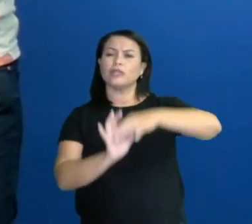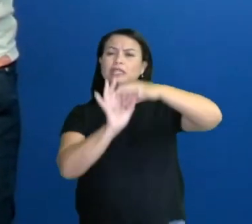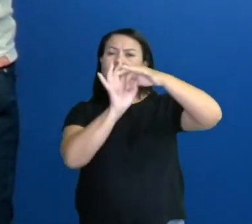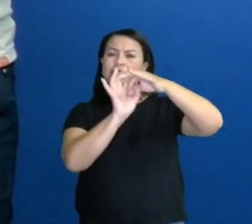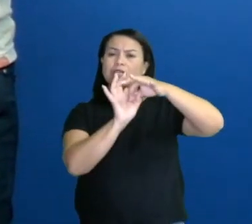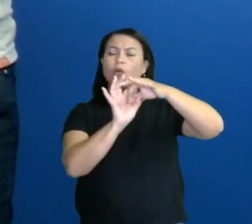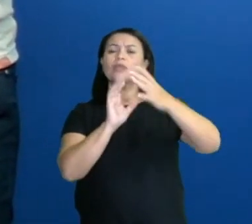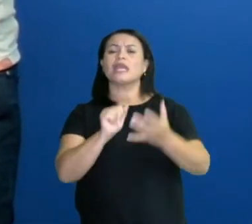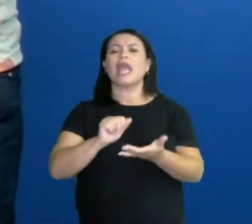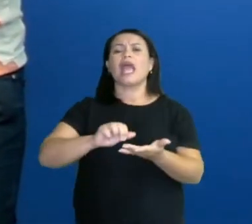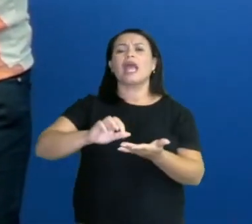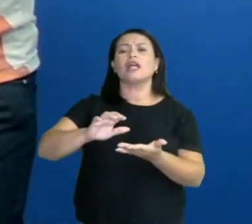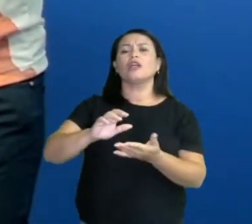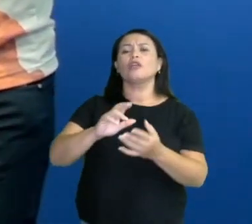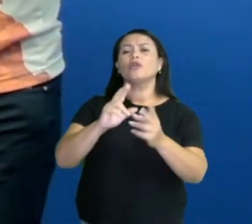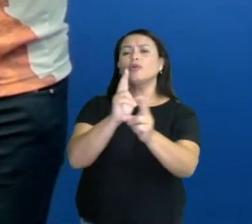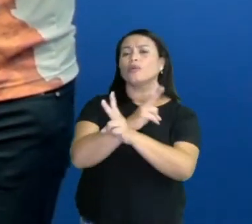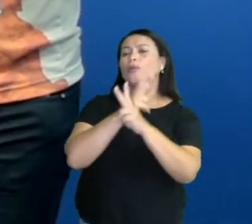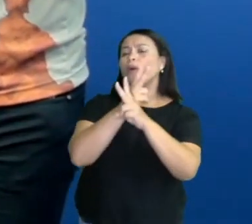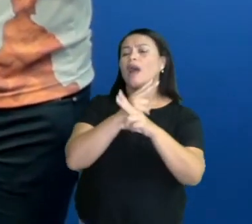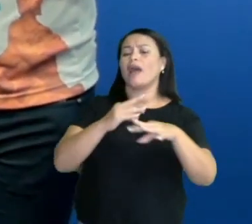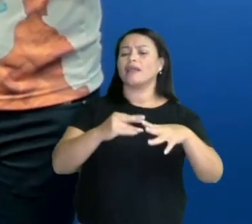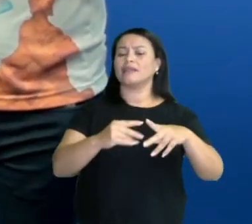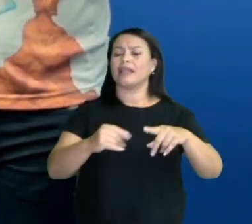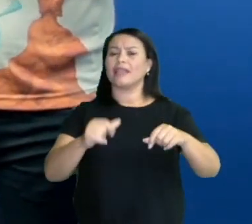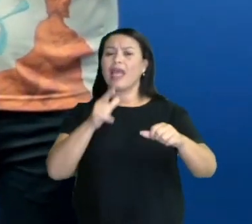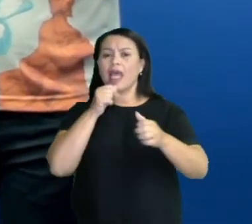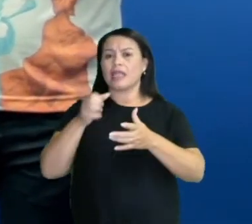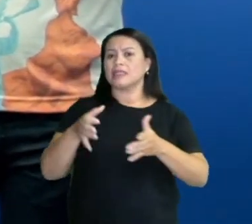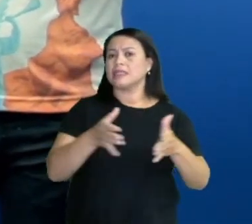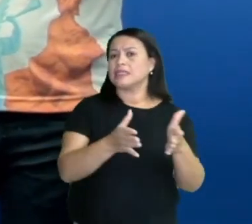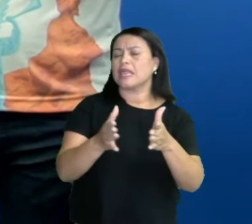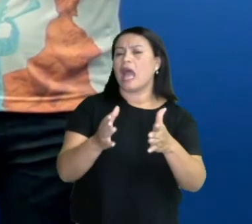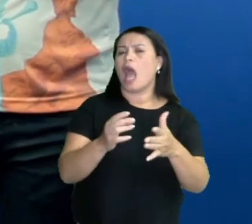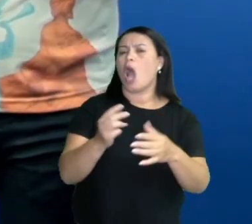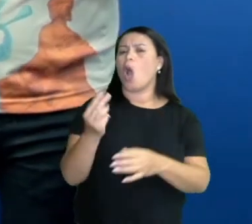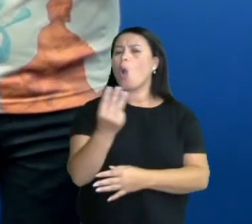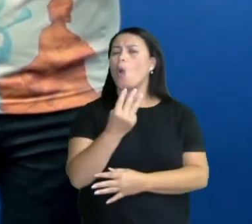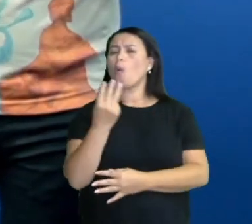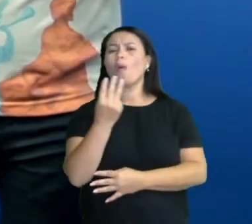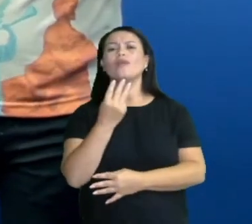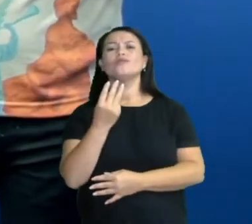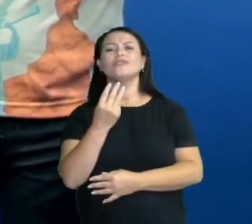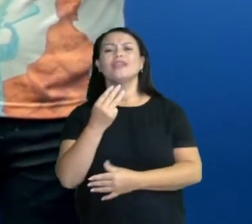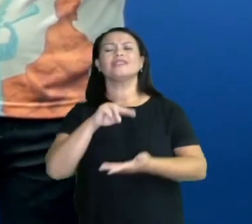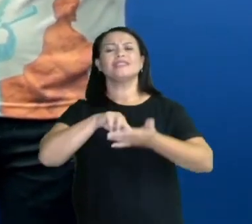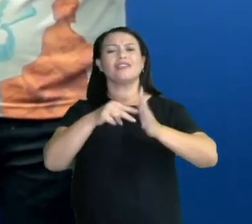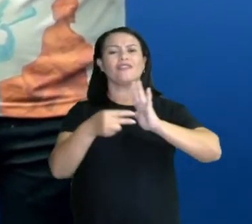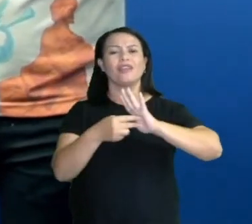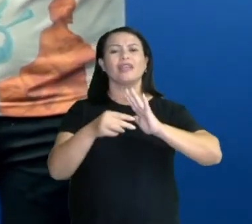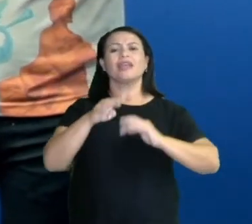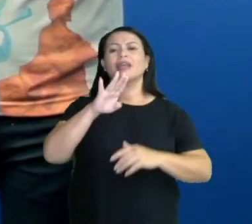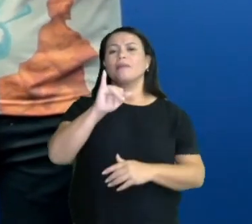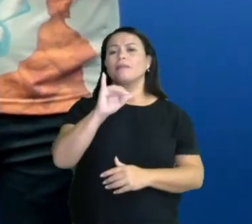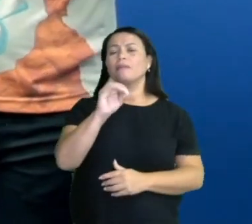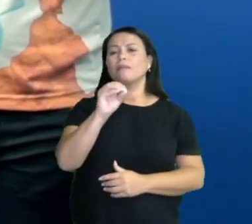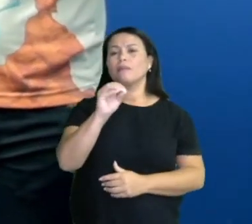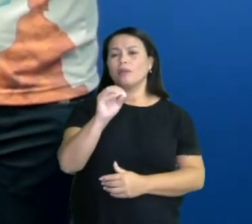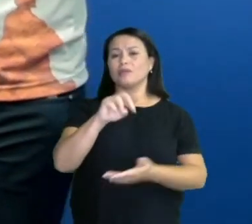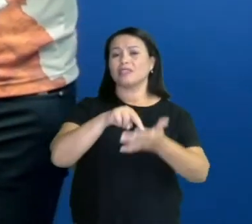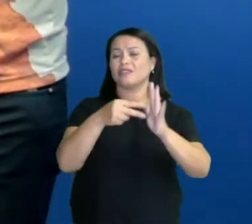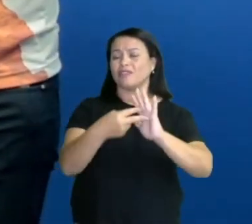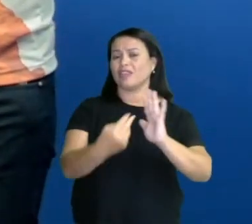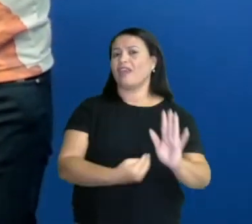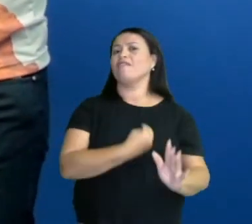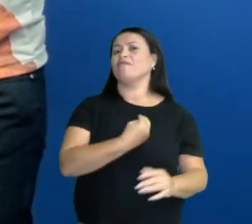hidrosfera, do ar, da terra e da água, representam a biosfera. Bio quer dizer vida. Então, é a parte do